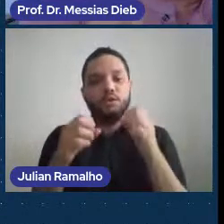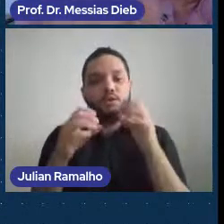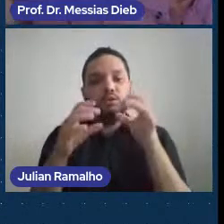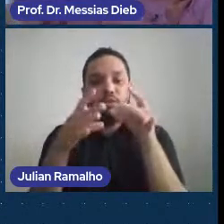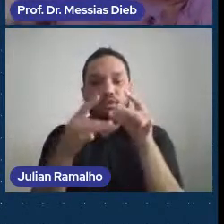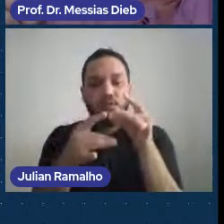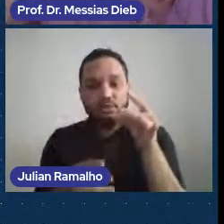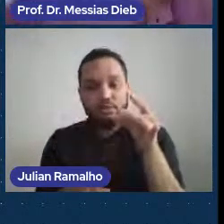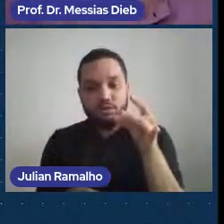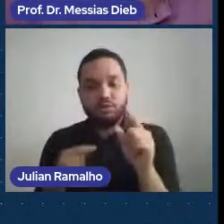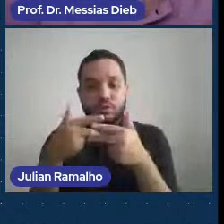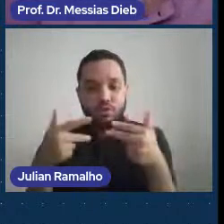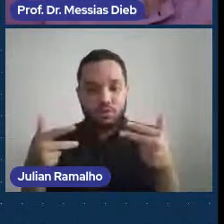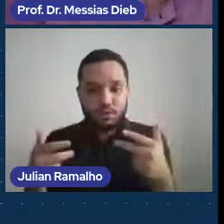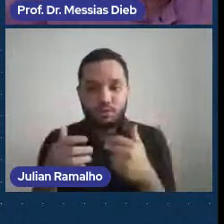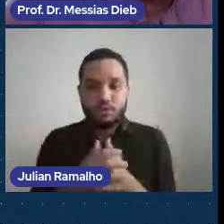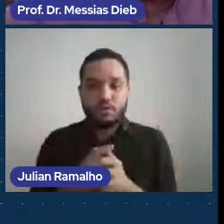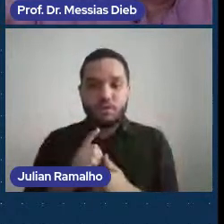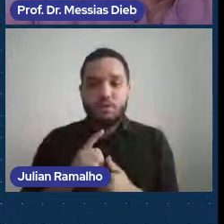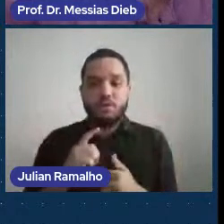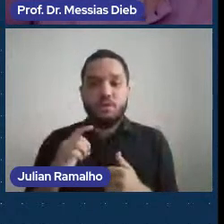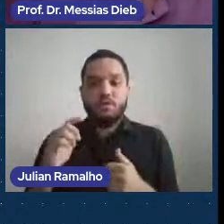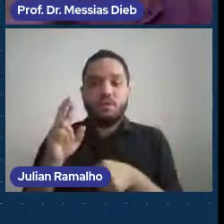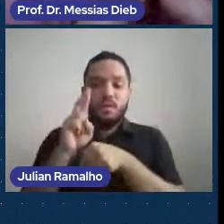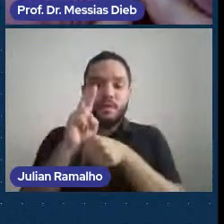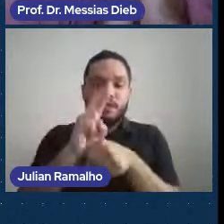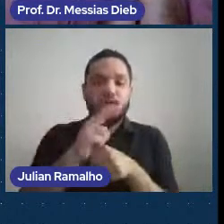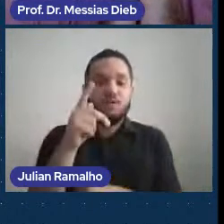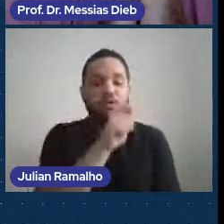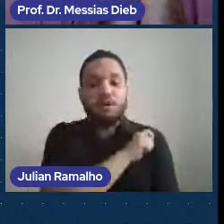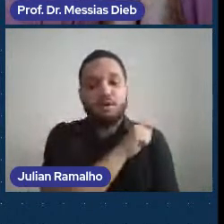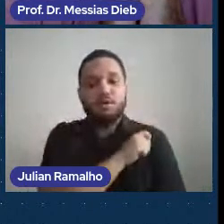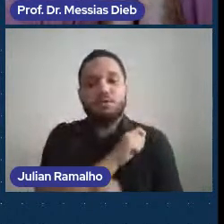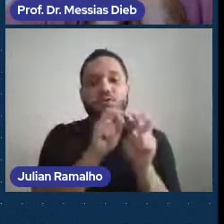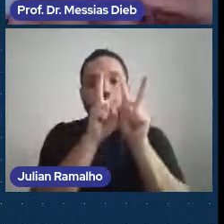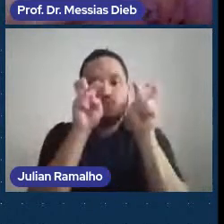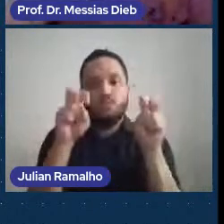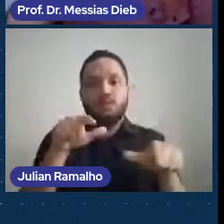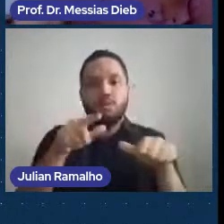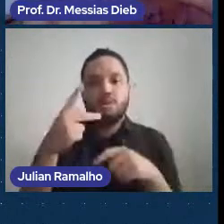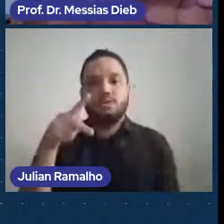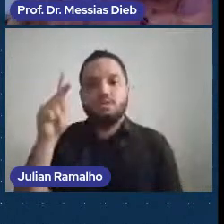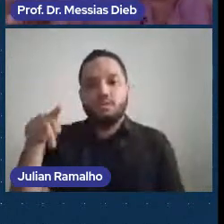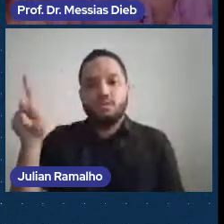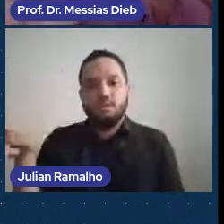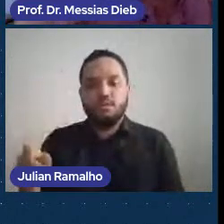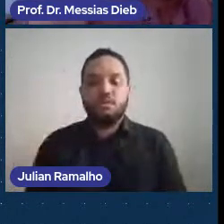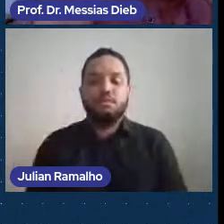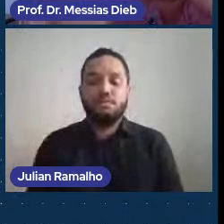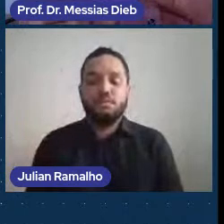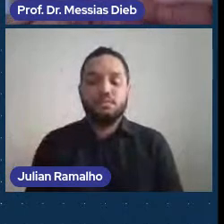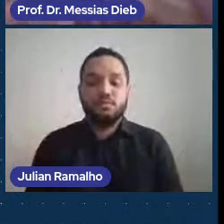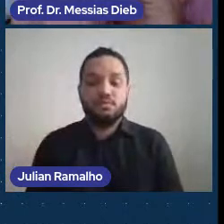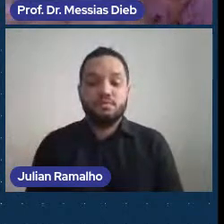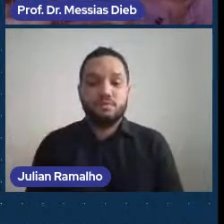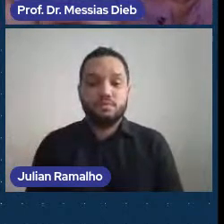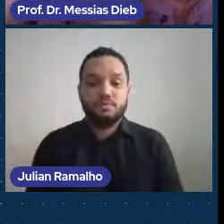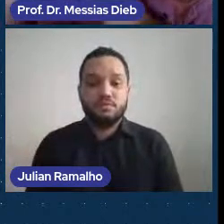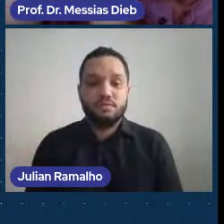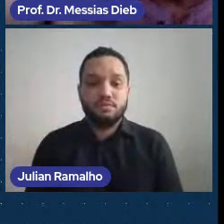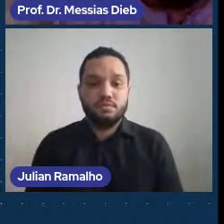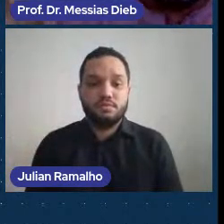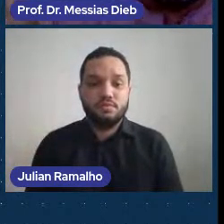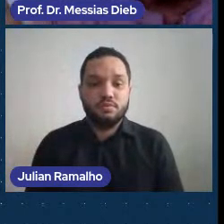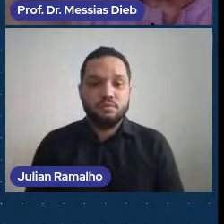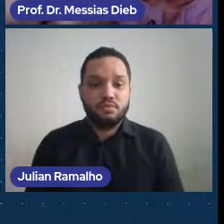desses elementos que constituem a representação dos alunos sobre o trabalho dos professores? Vejam que em nenhum momento eu fugi